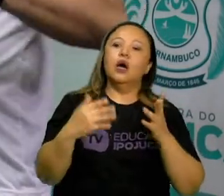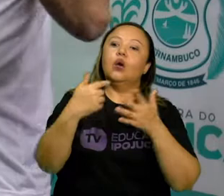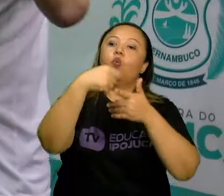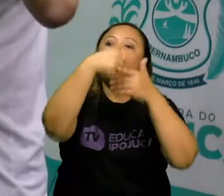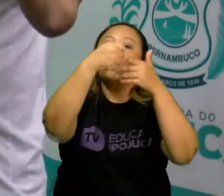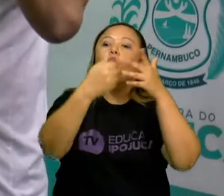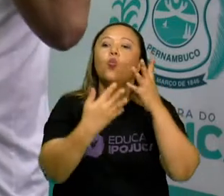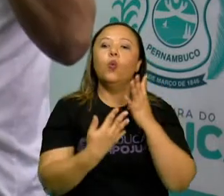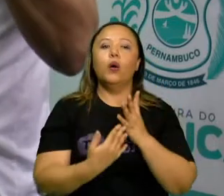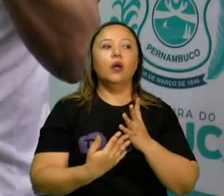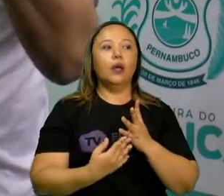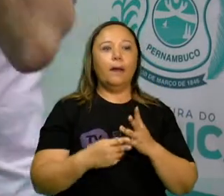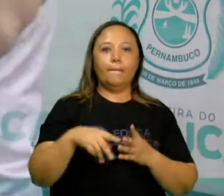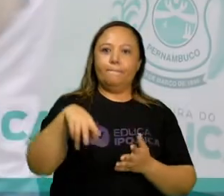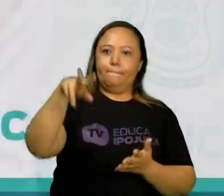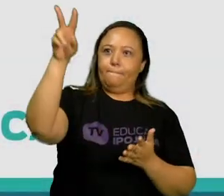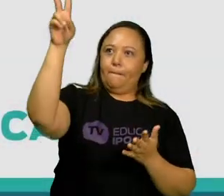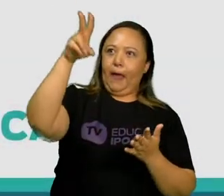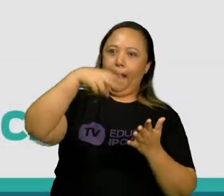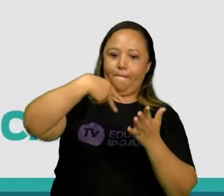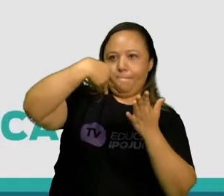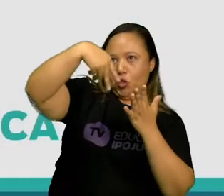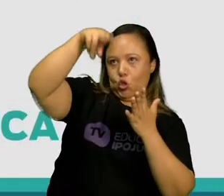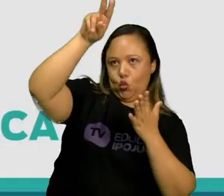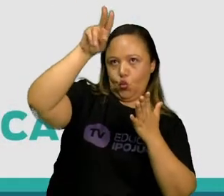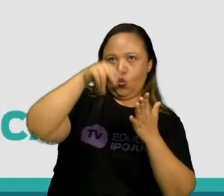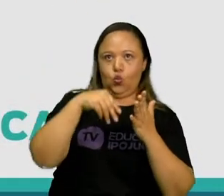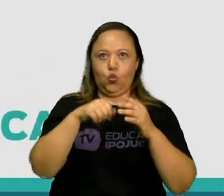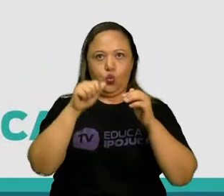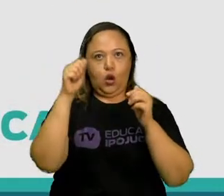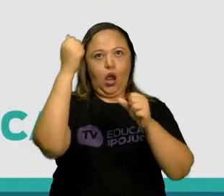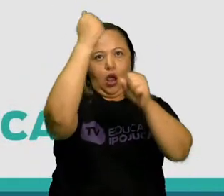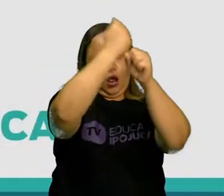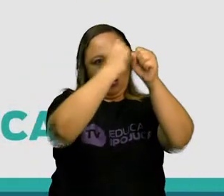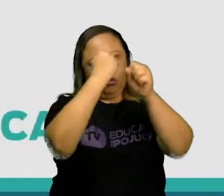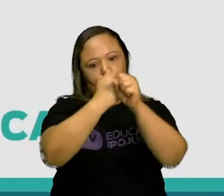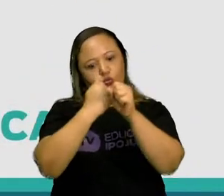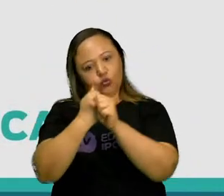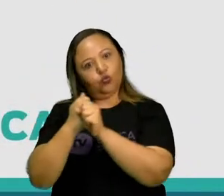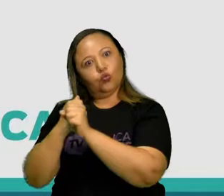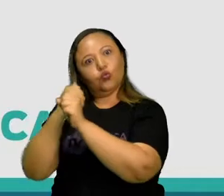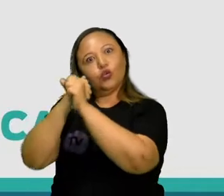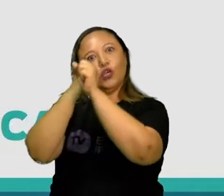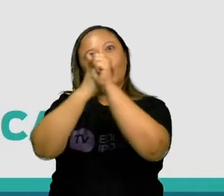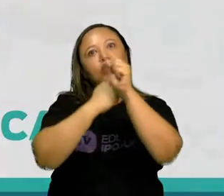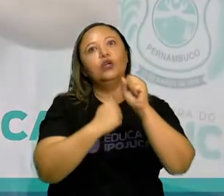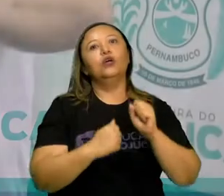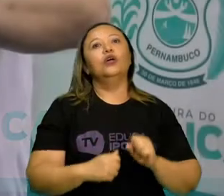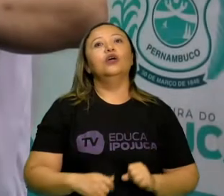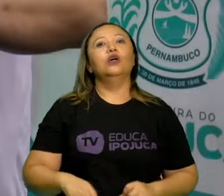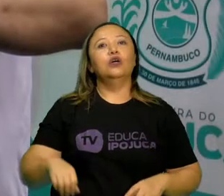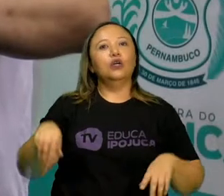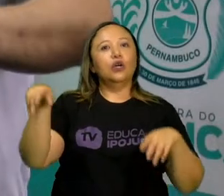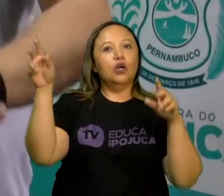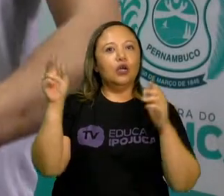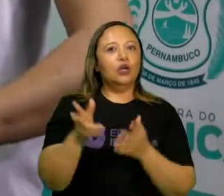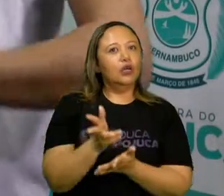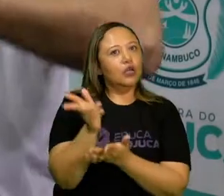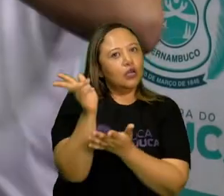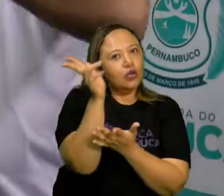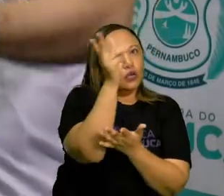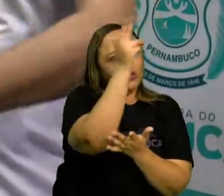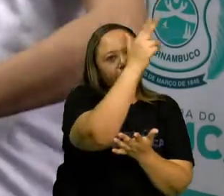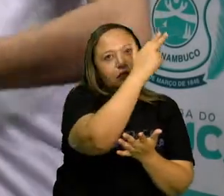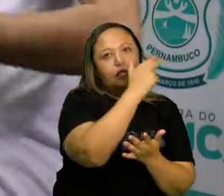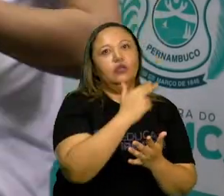aqui. A pintura, a escultura, a arquitetura e a performance. Vamos falar sobre essas quatro.